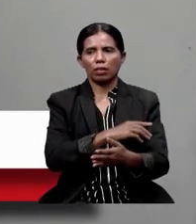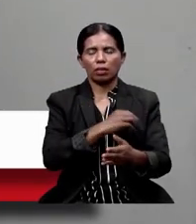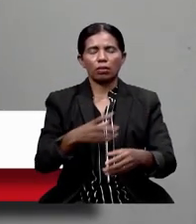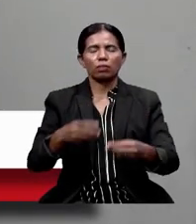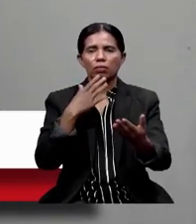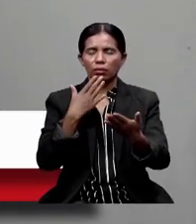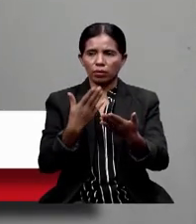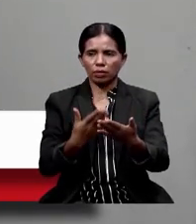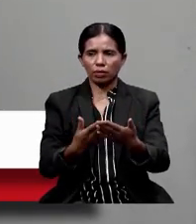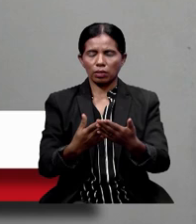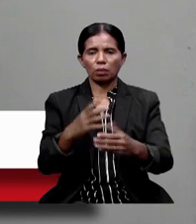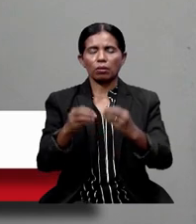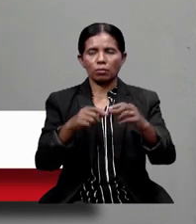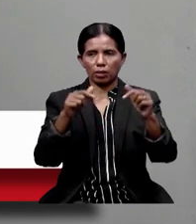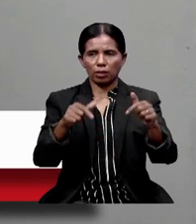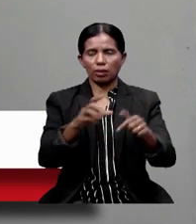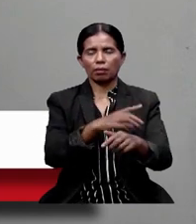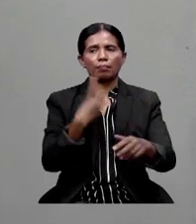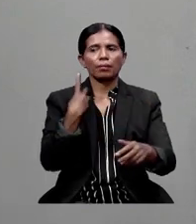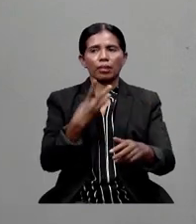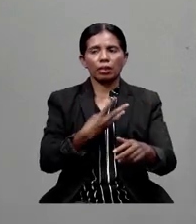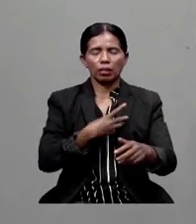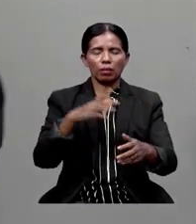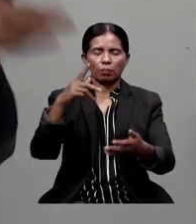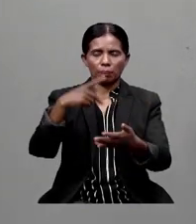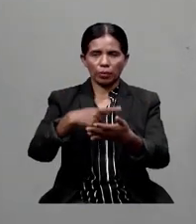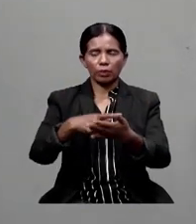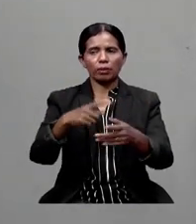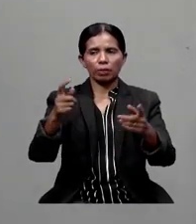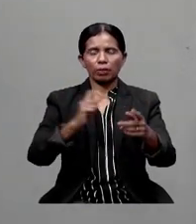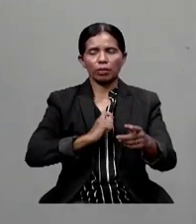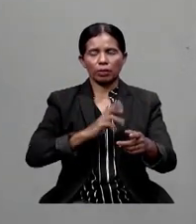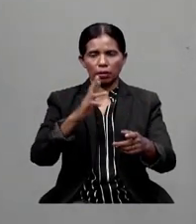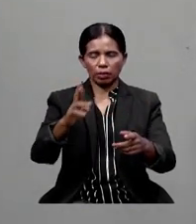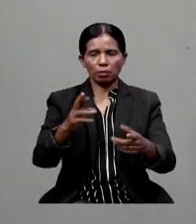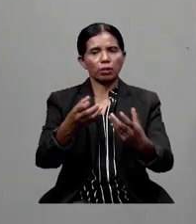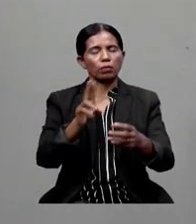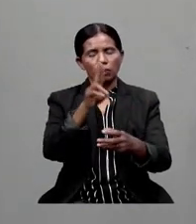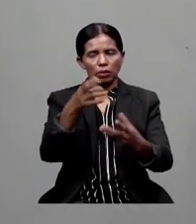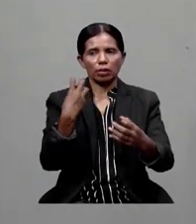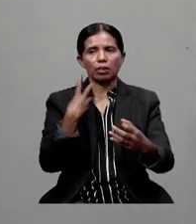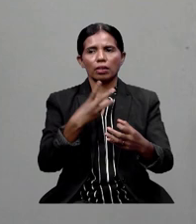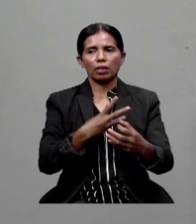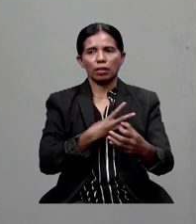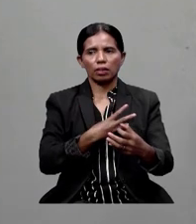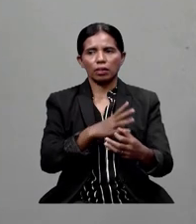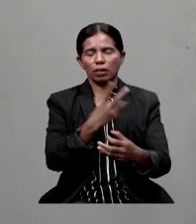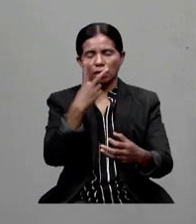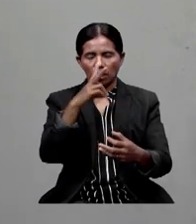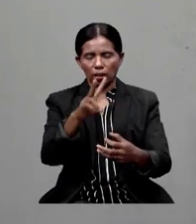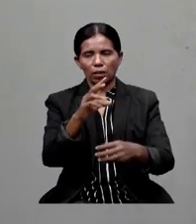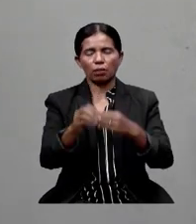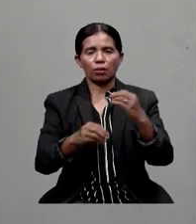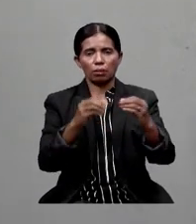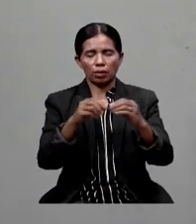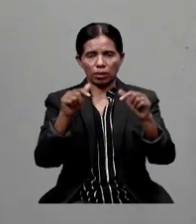ba questão da ne. Desde tenia Porto Tibar tama em funcionamento, ita detete hela tendência ne, situação